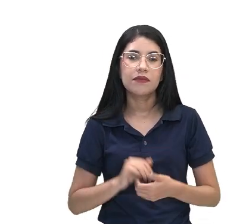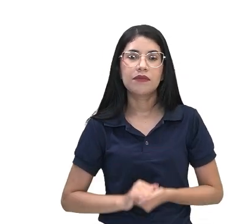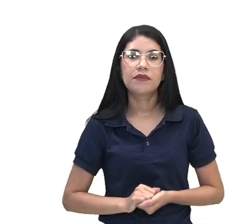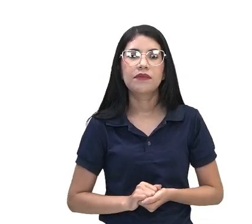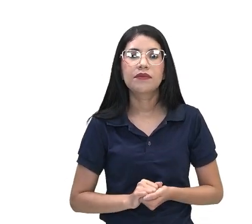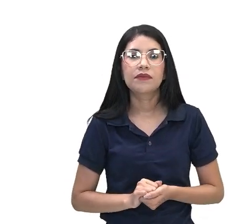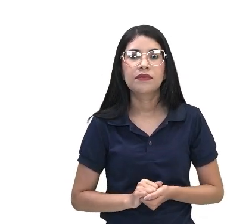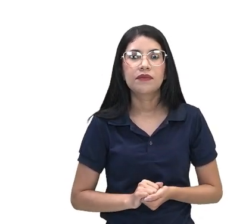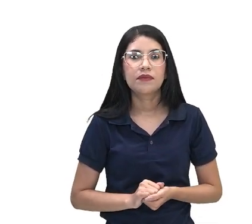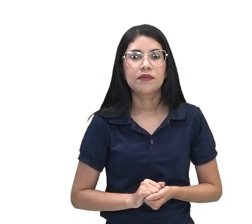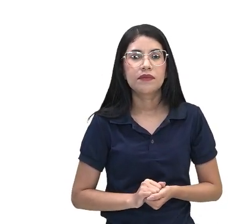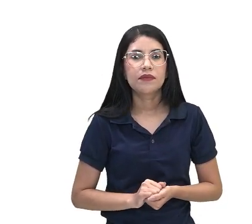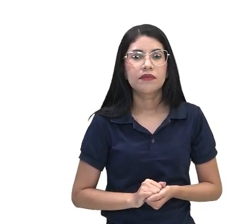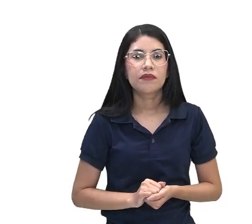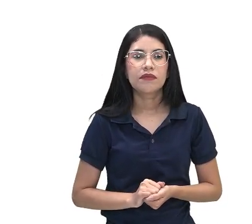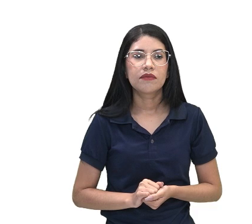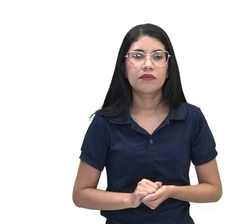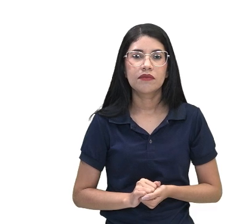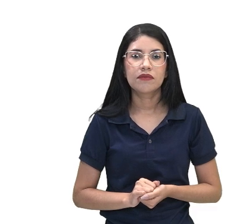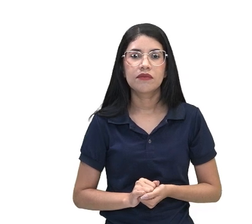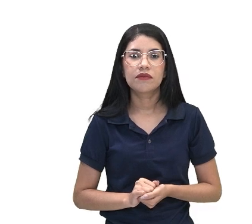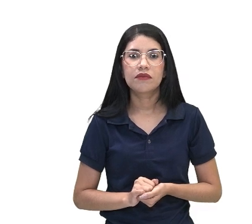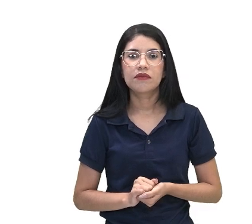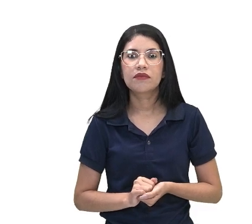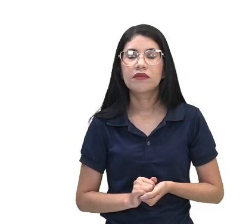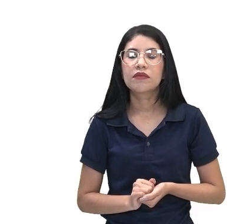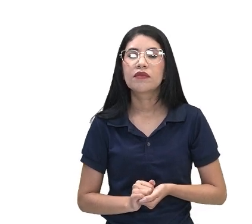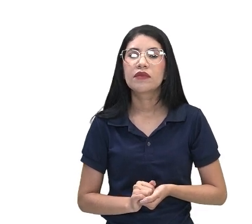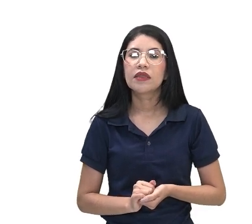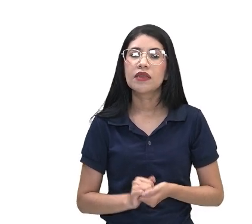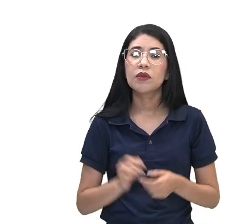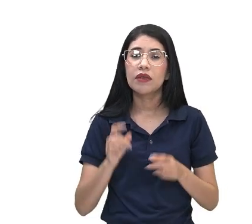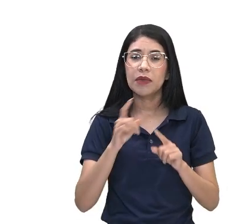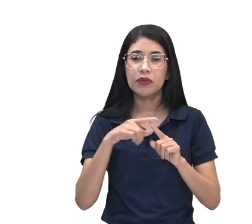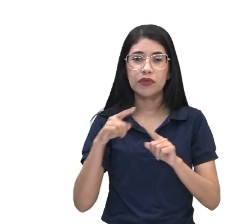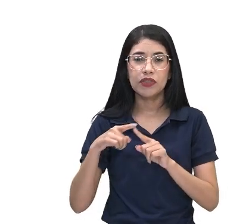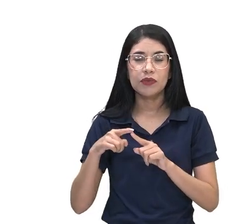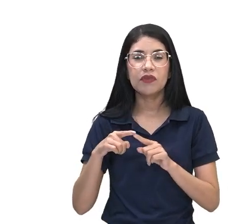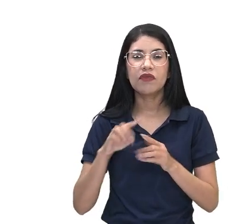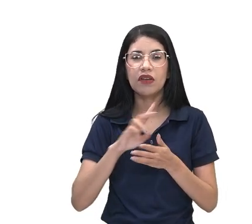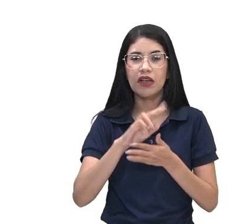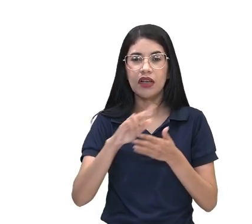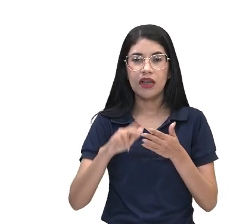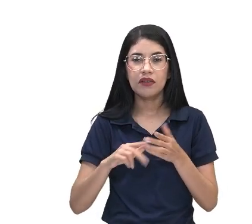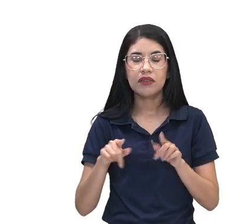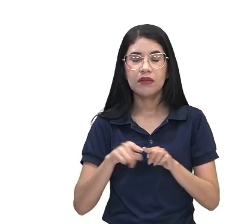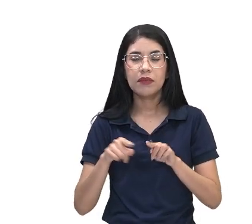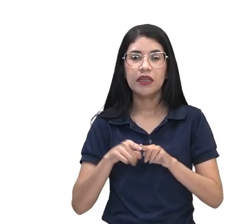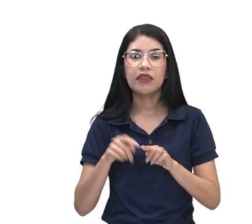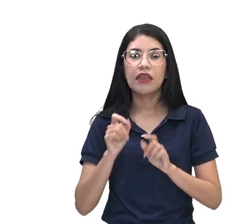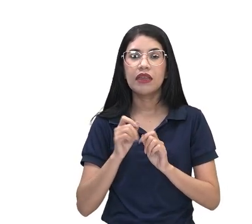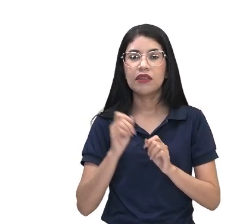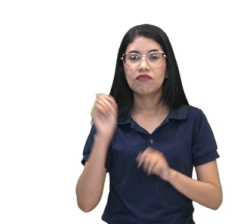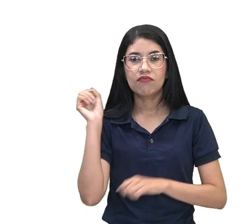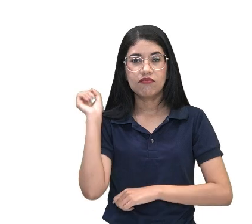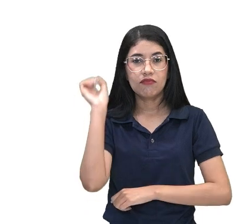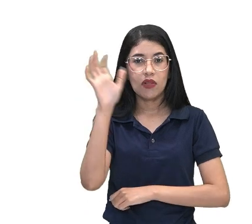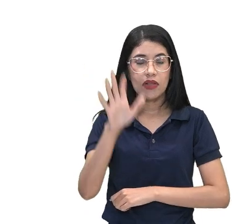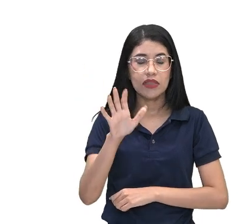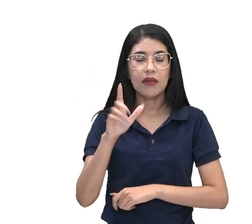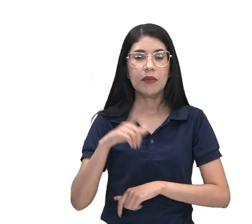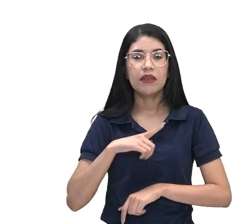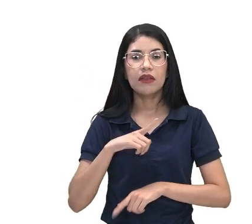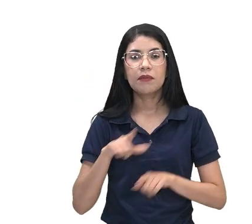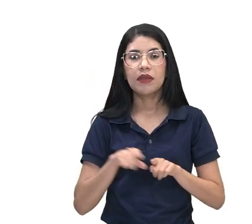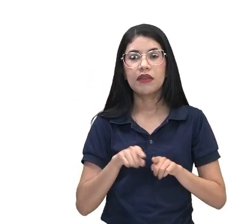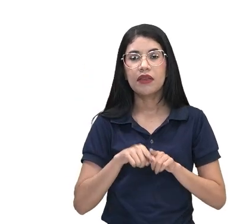lançamento, ok? Bom, dentro das provas de lançamentos e arremesso, a gente tem essa que vai colocar esse